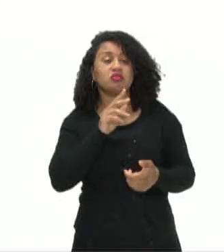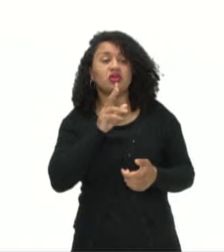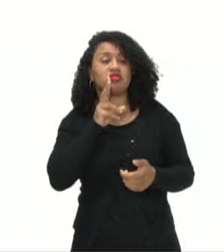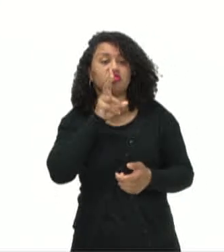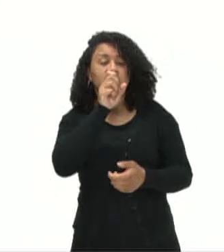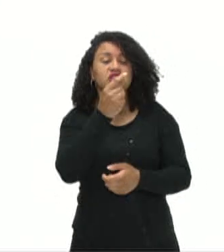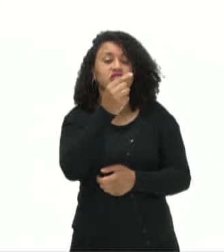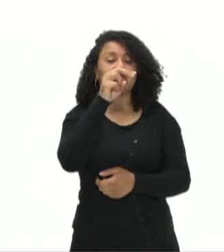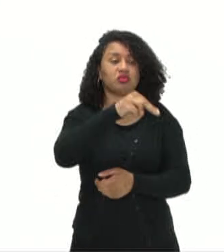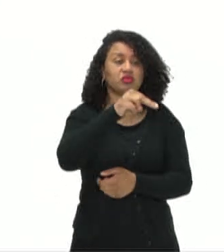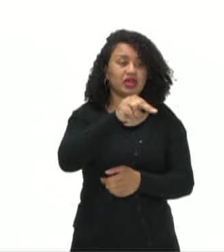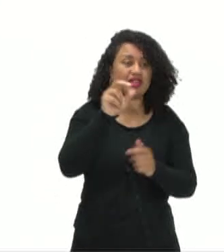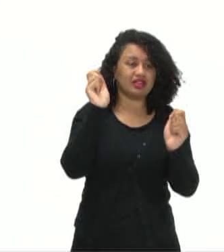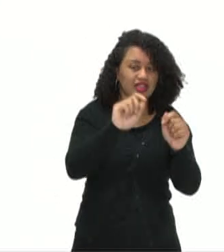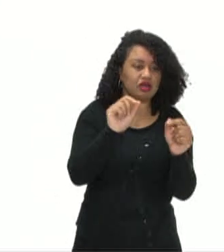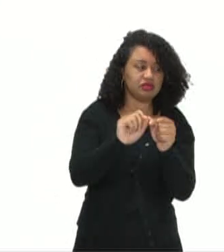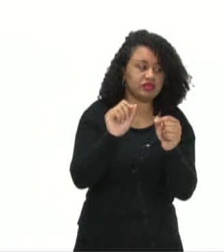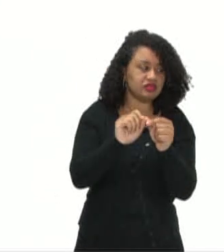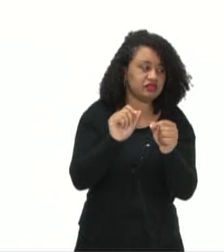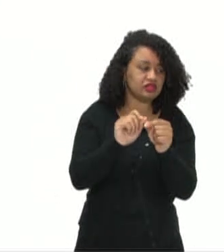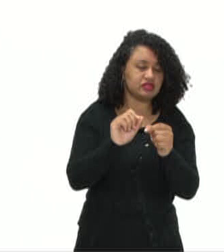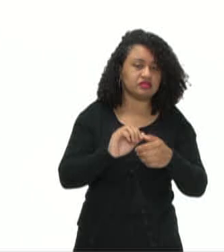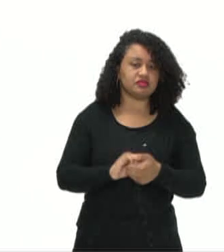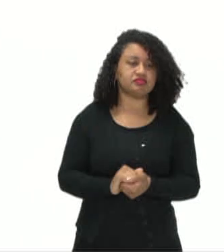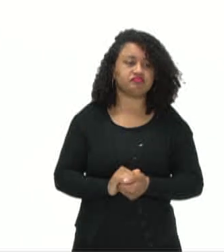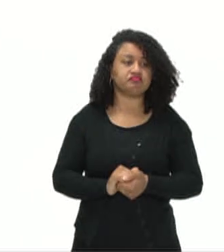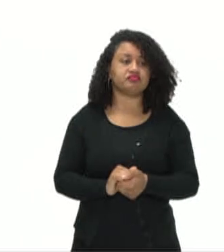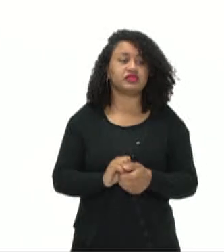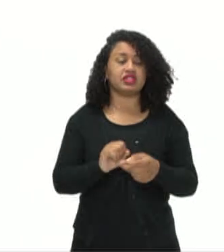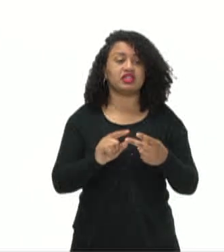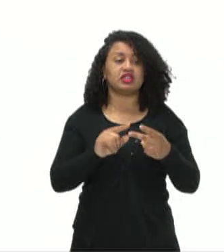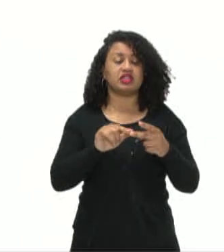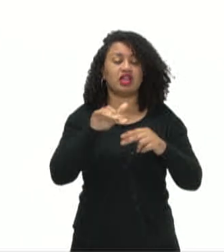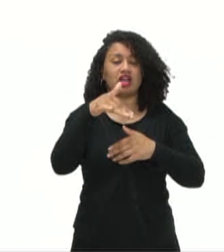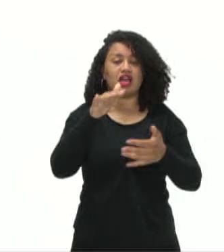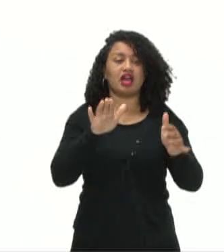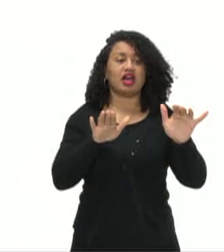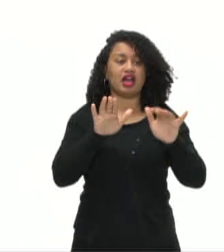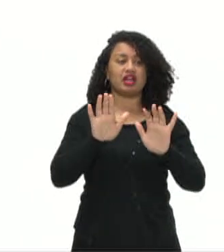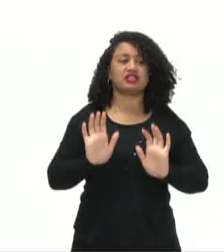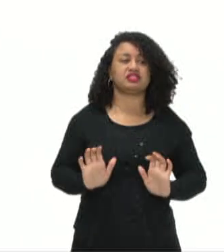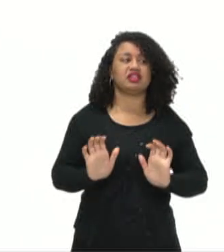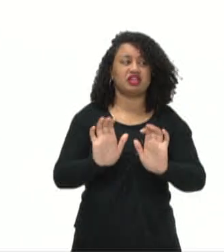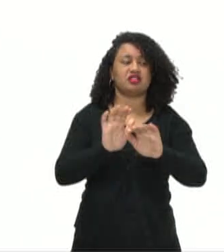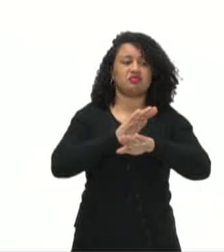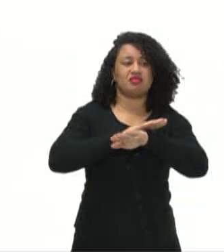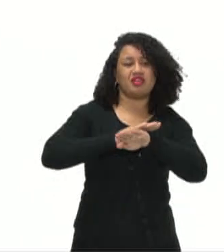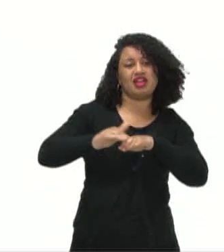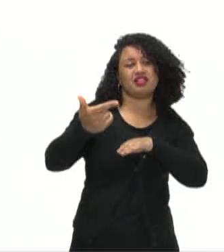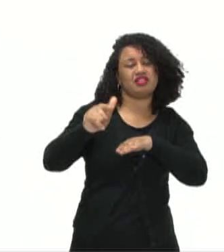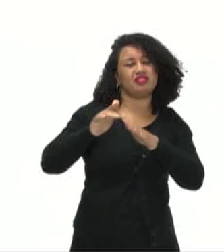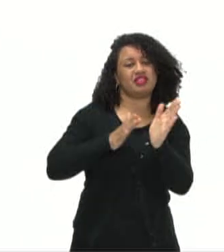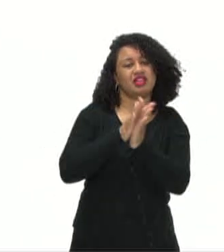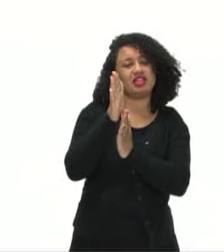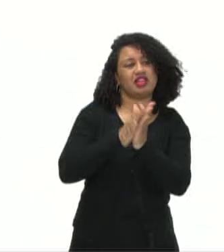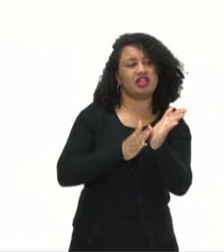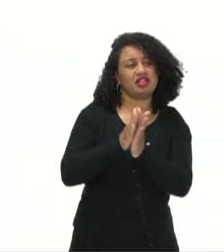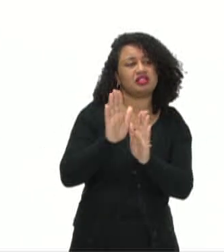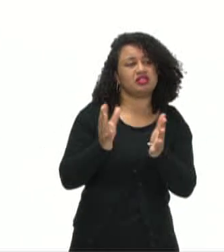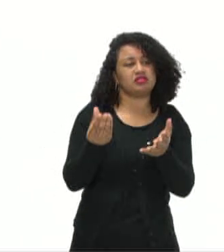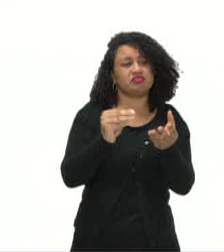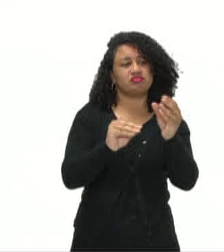N é suficiente para isso? Se a caixa de 50 kg é empurrada no piso sem atrito, ao